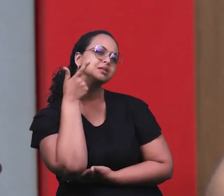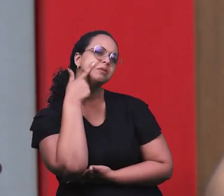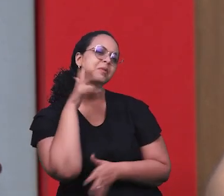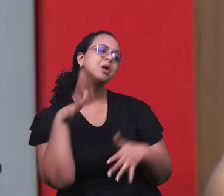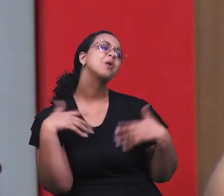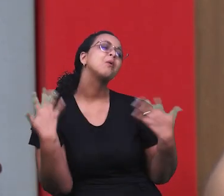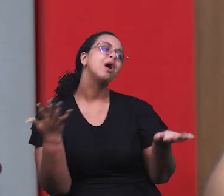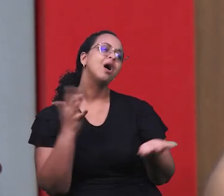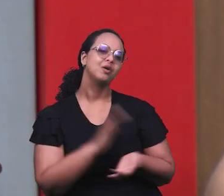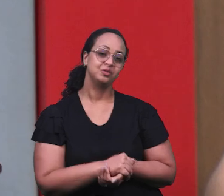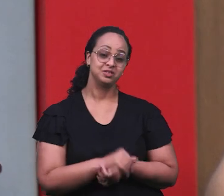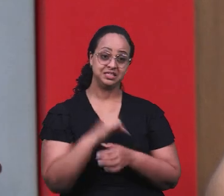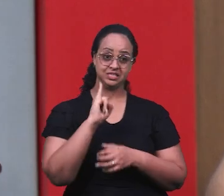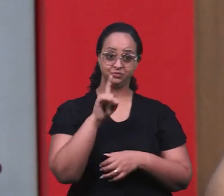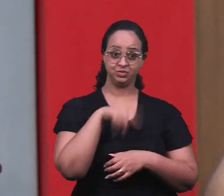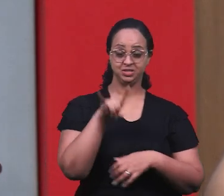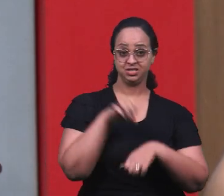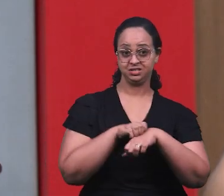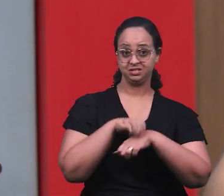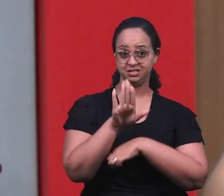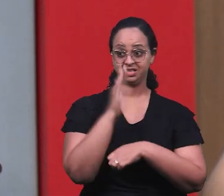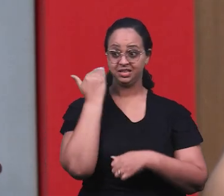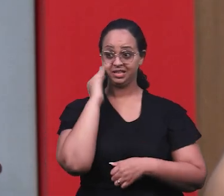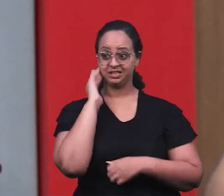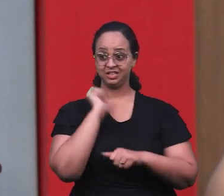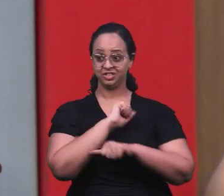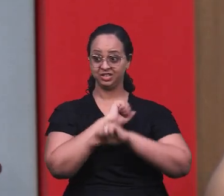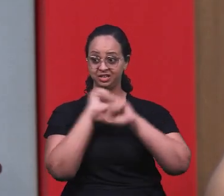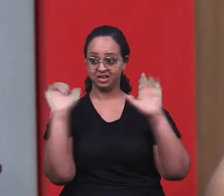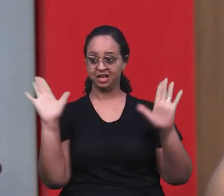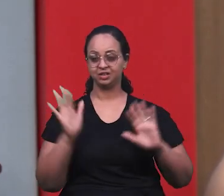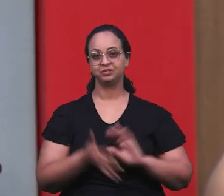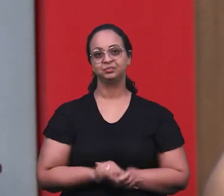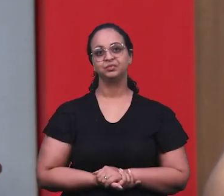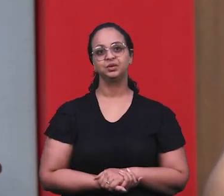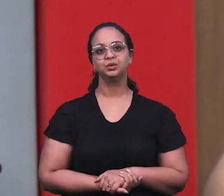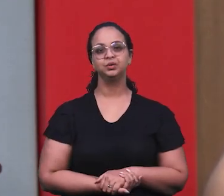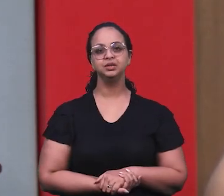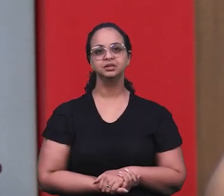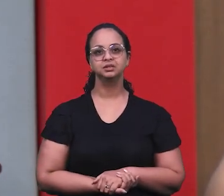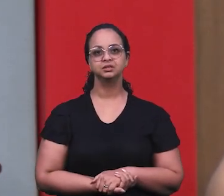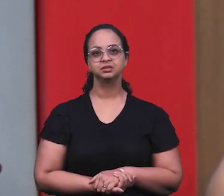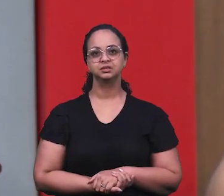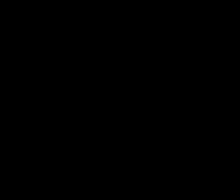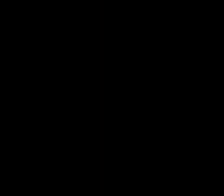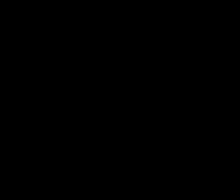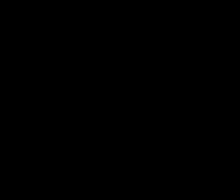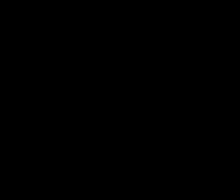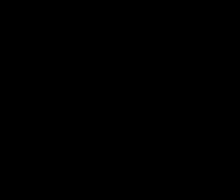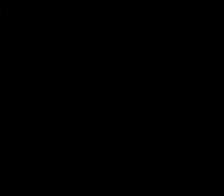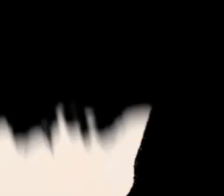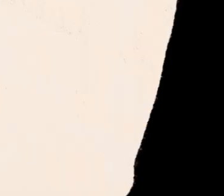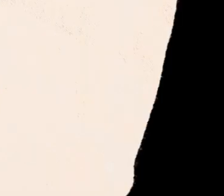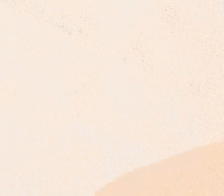saber de vocês se vocês estão conseguindo já compreender um pouco da sinalização do surdo. Vamos praticar?